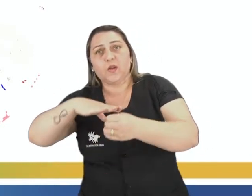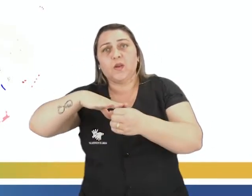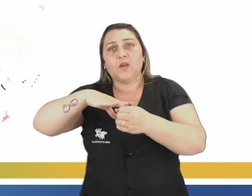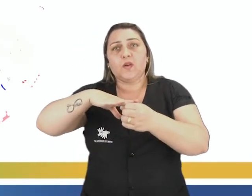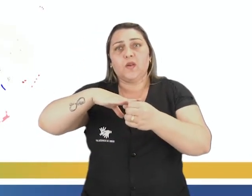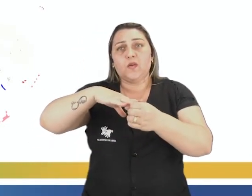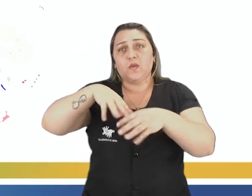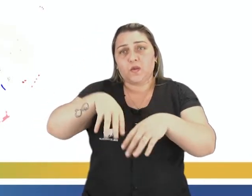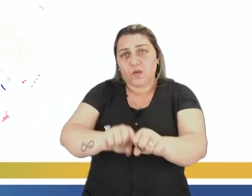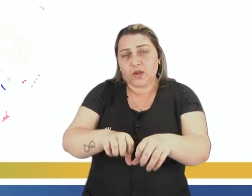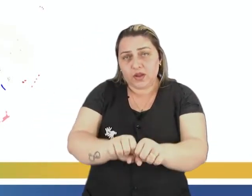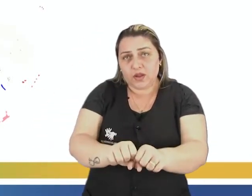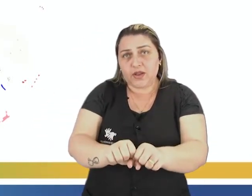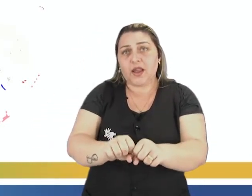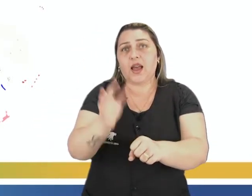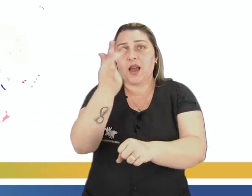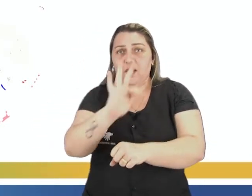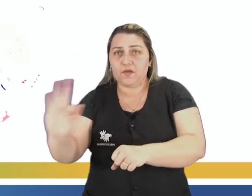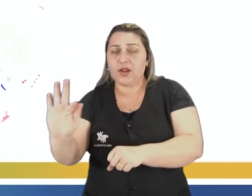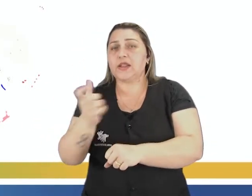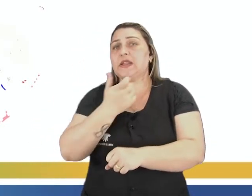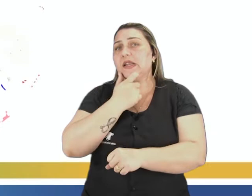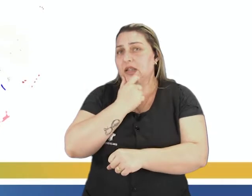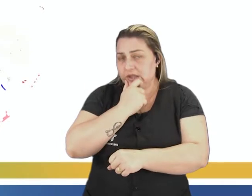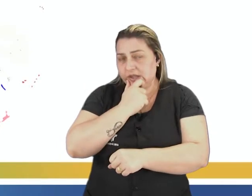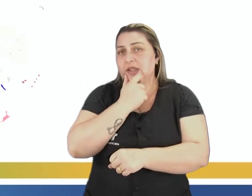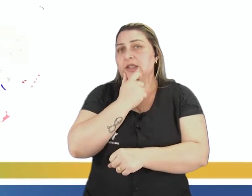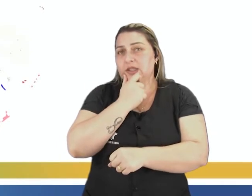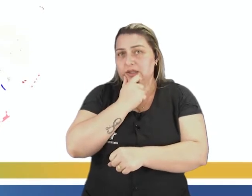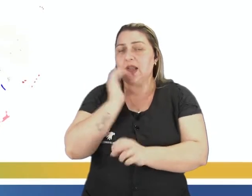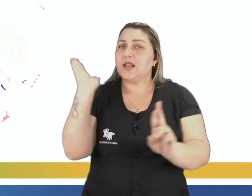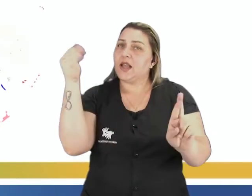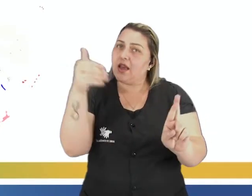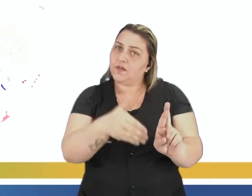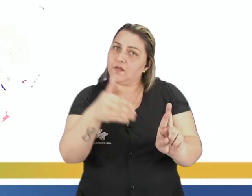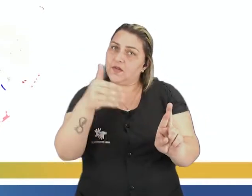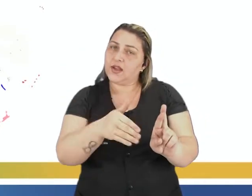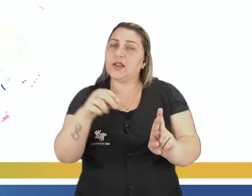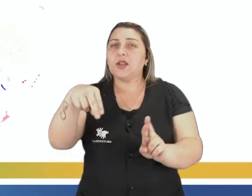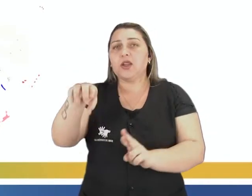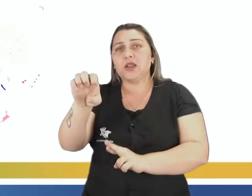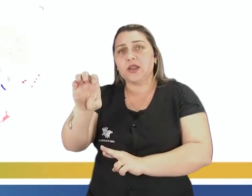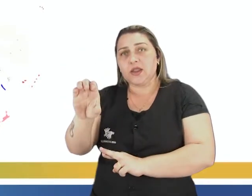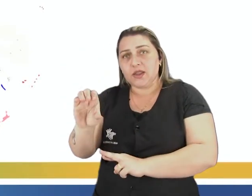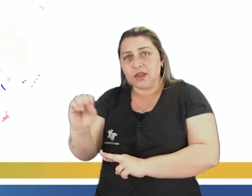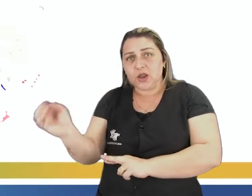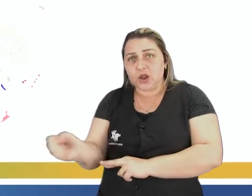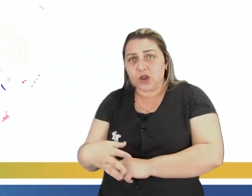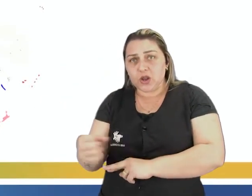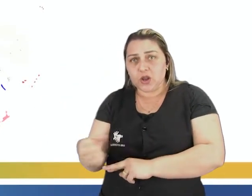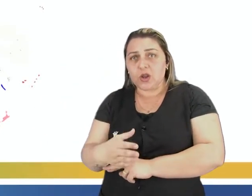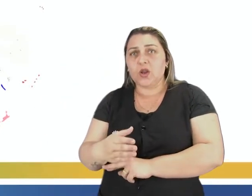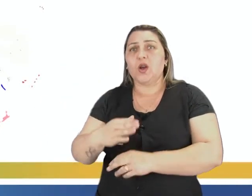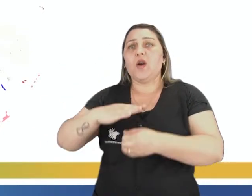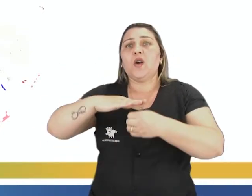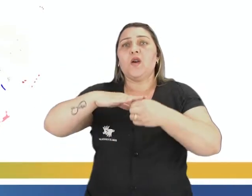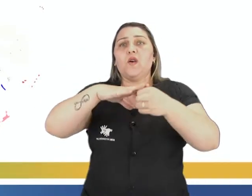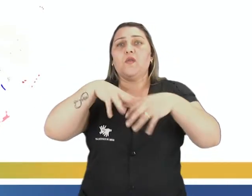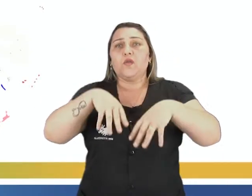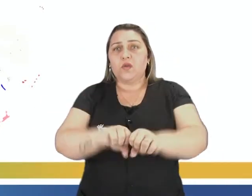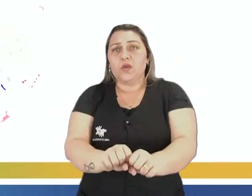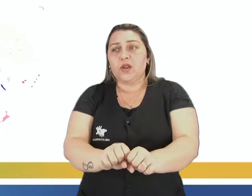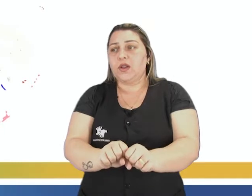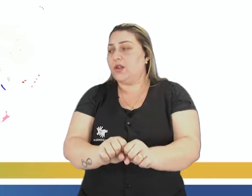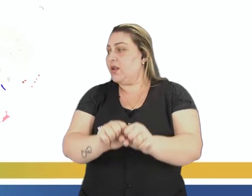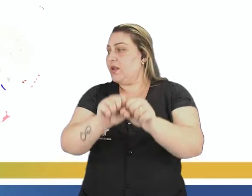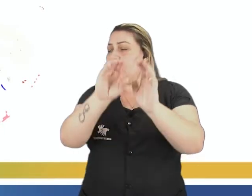dessa forma, que no caso seria a França e a Inglaterra, que são aí umas referências de neocolonialismo muito impactante. E lá nos